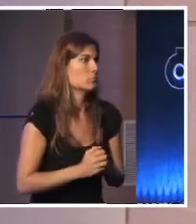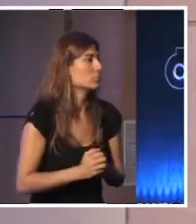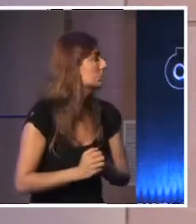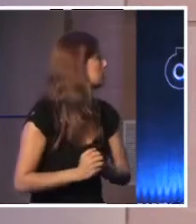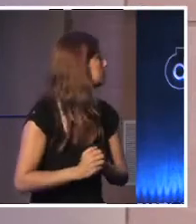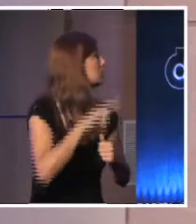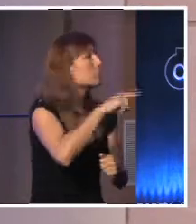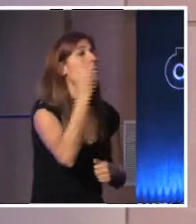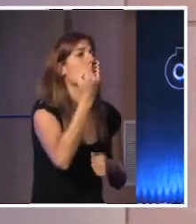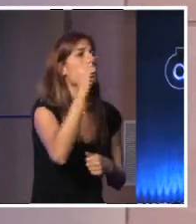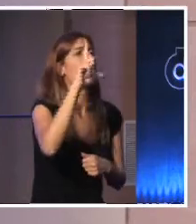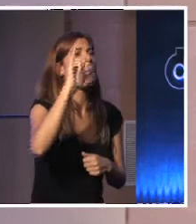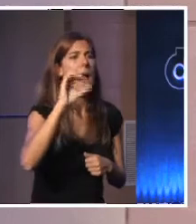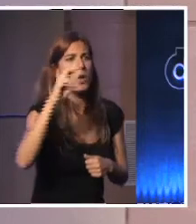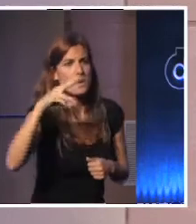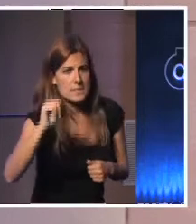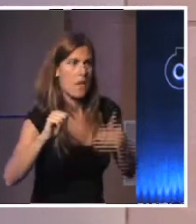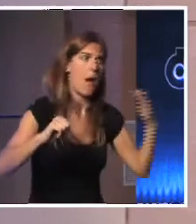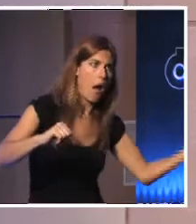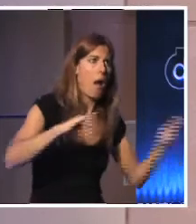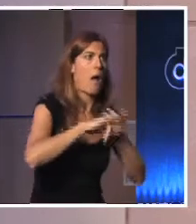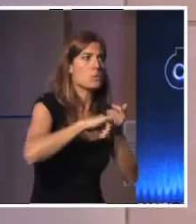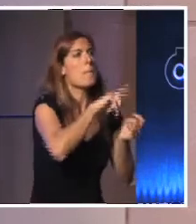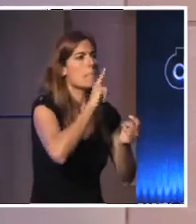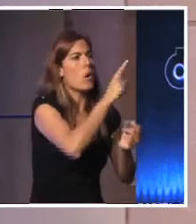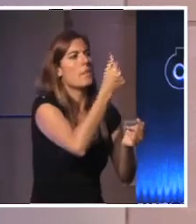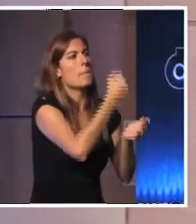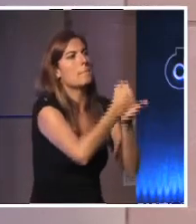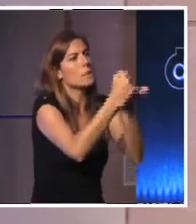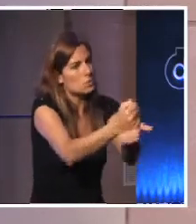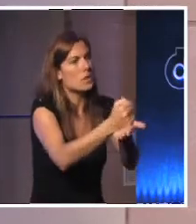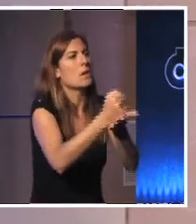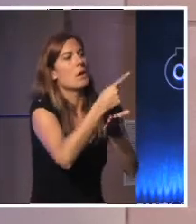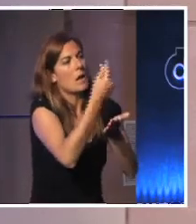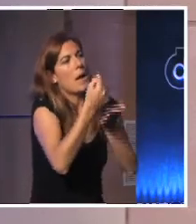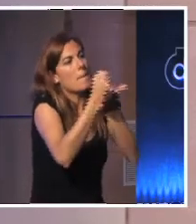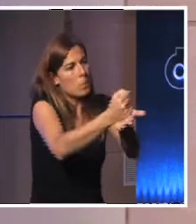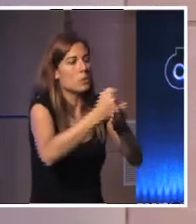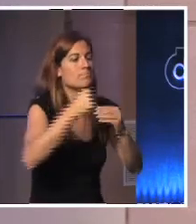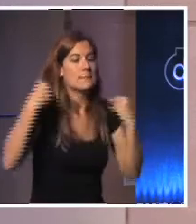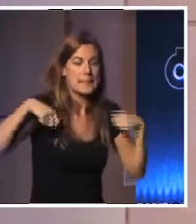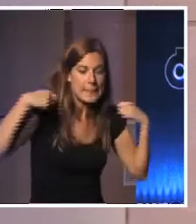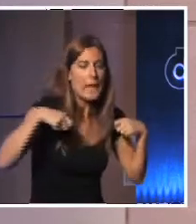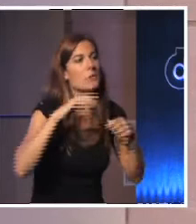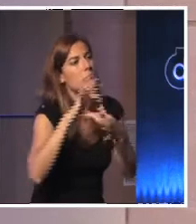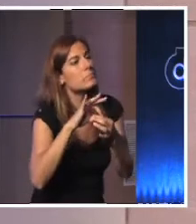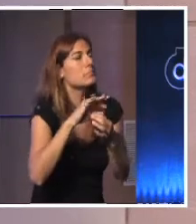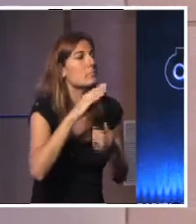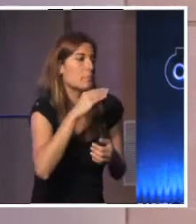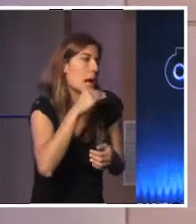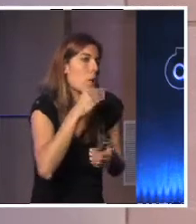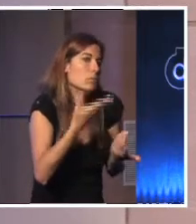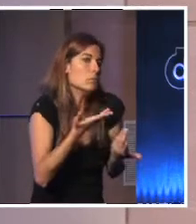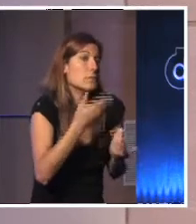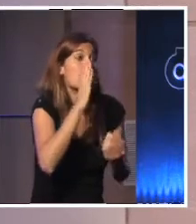aqui, instituições como Lions e outras instituições podem patrocinar este tipo de treino de cães, sobretudo quando falamos